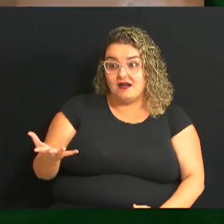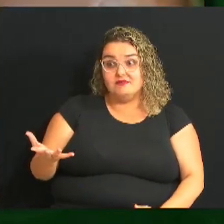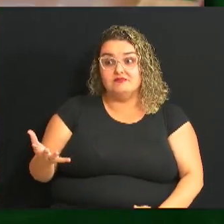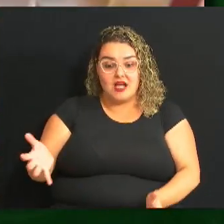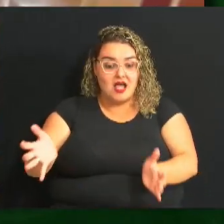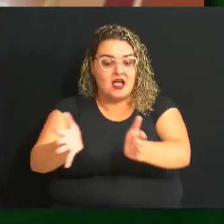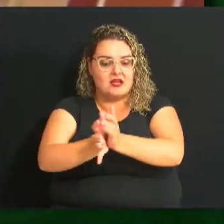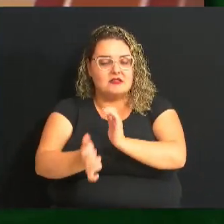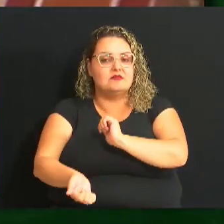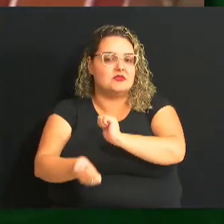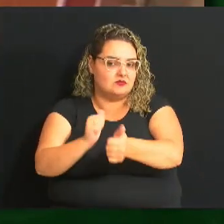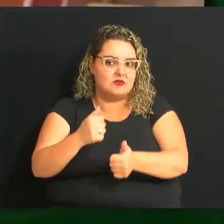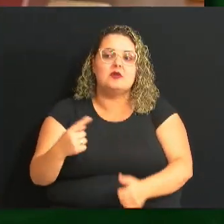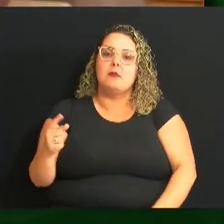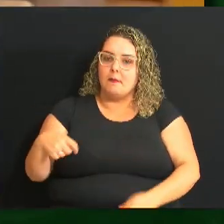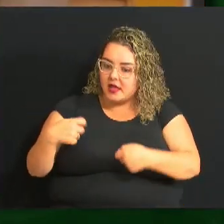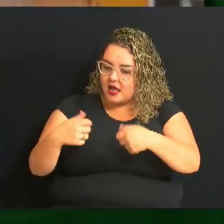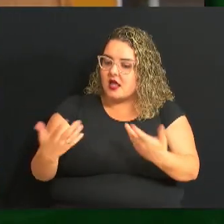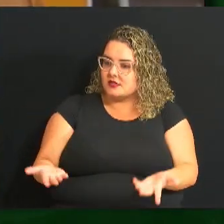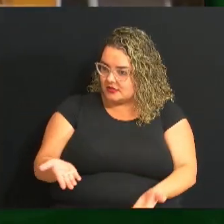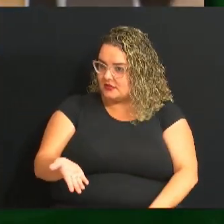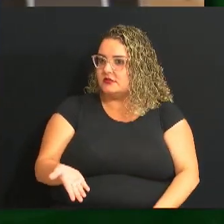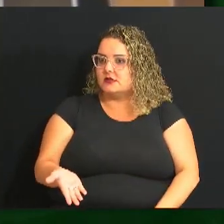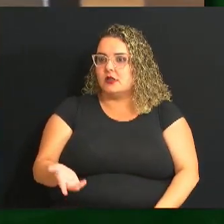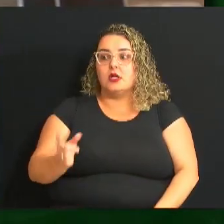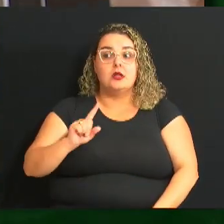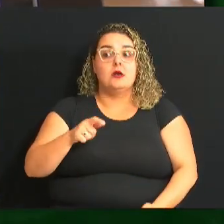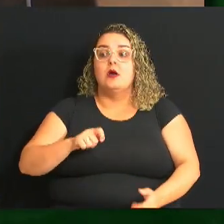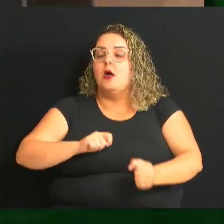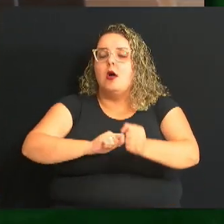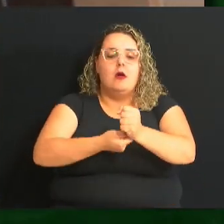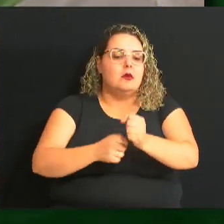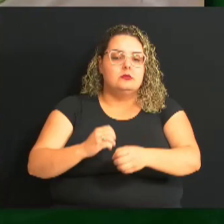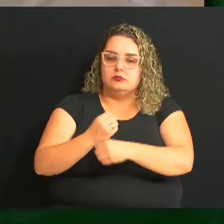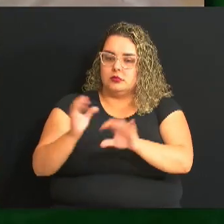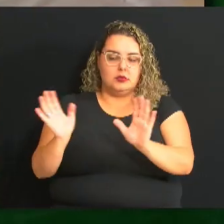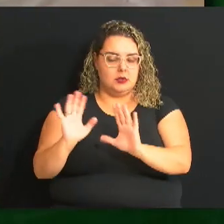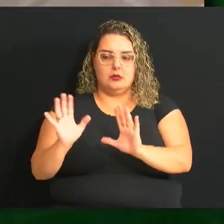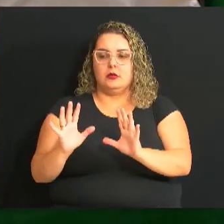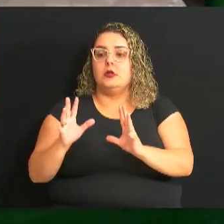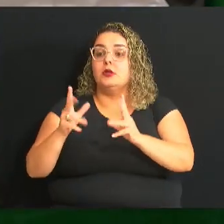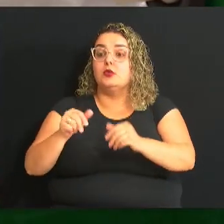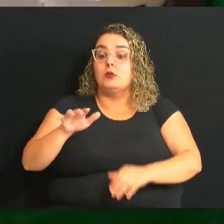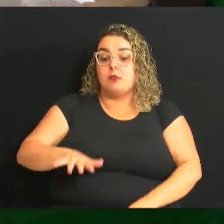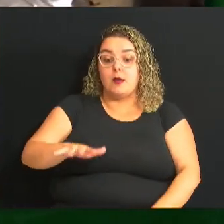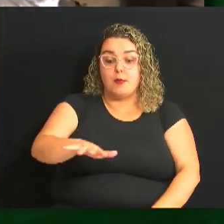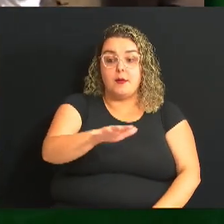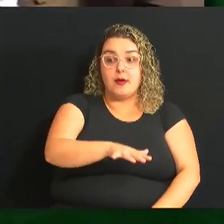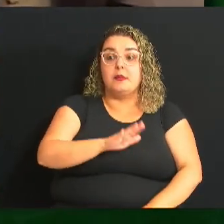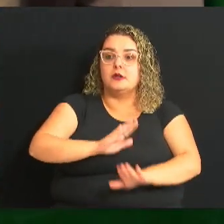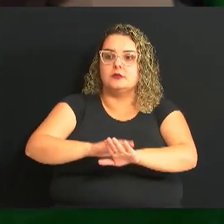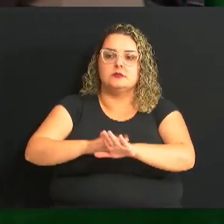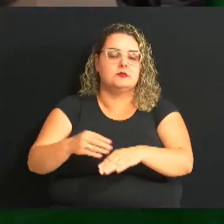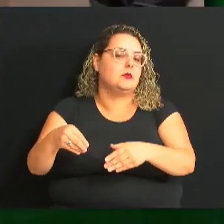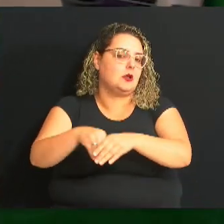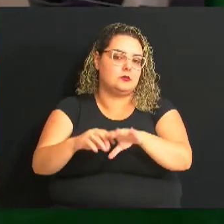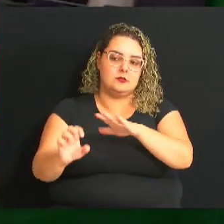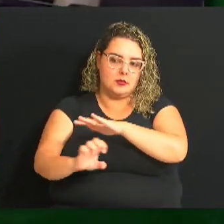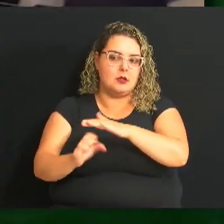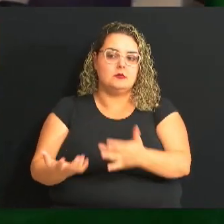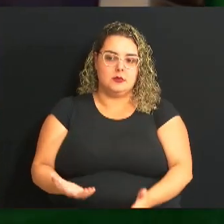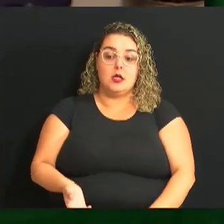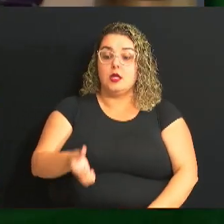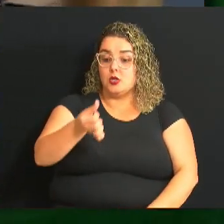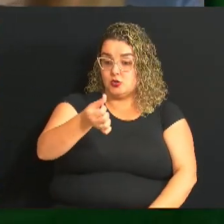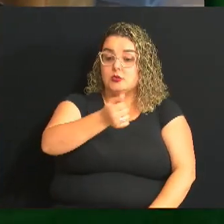também. Fundamental. Né? Então a gente não está bloqueando só para engenharia. Esse projeto você tem todas as áreas de atuação de uma empresa. E os 6 alunos têm que